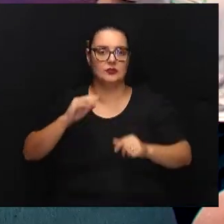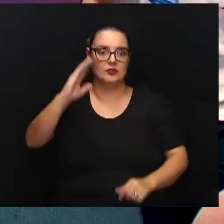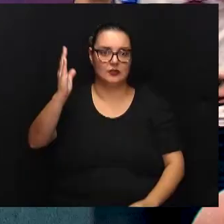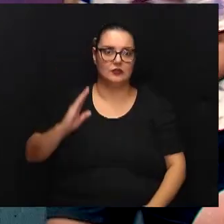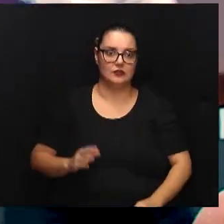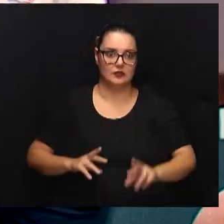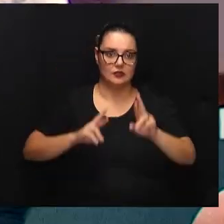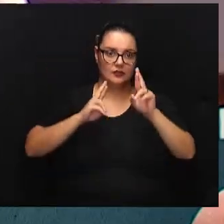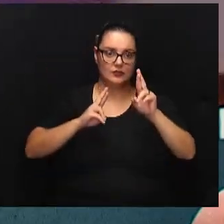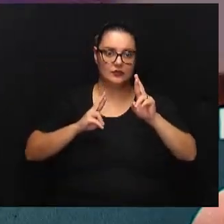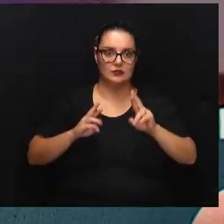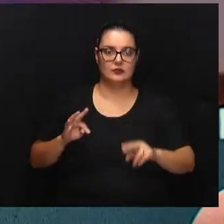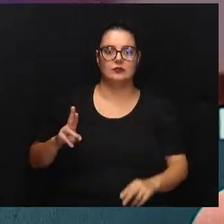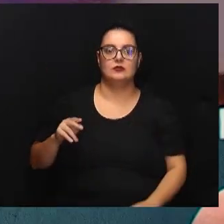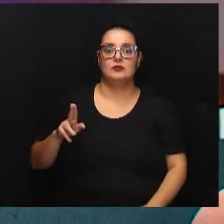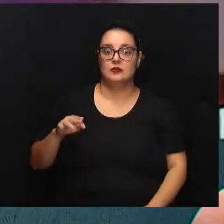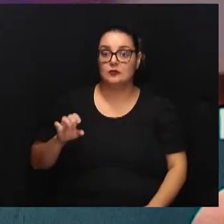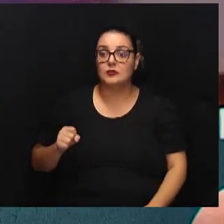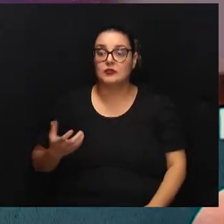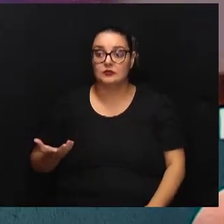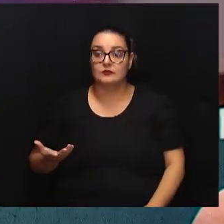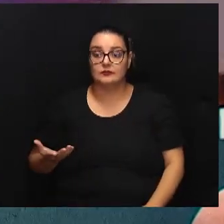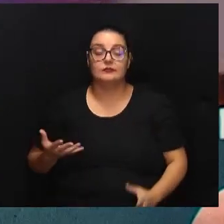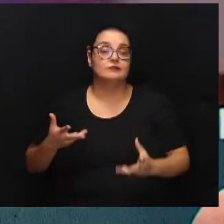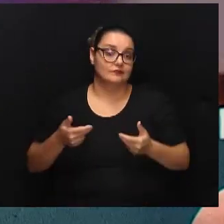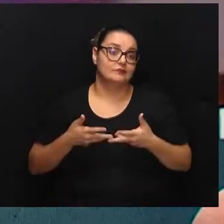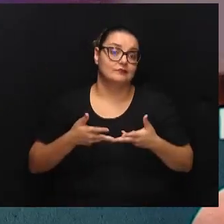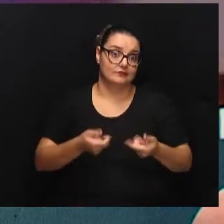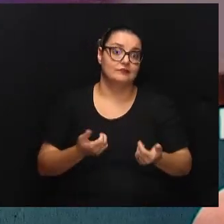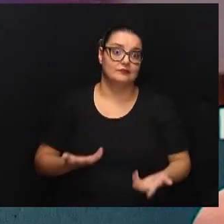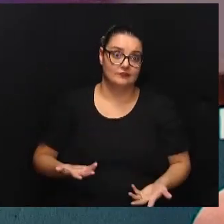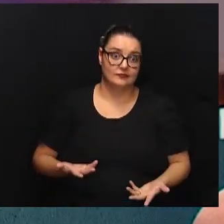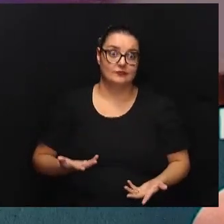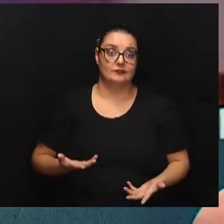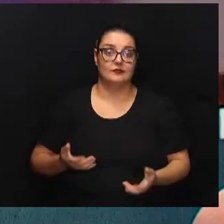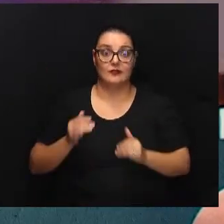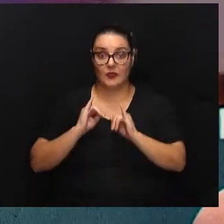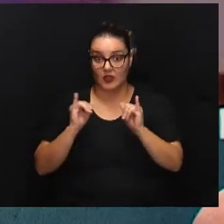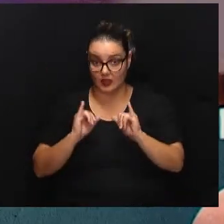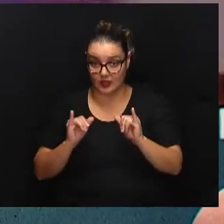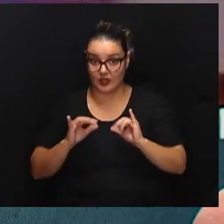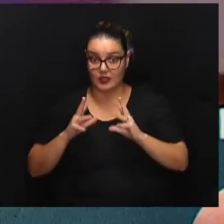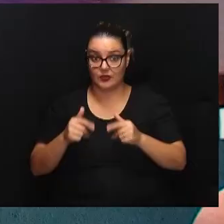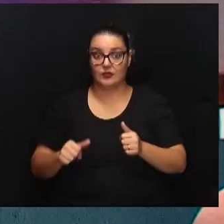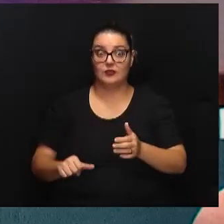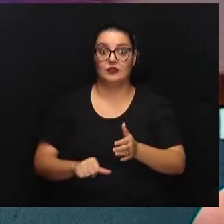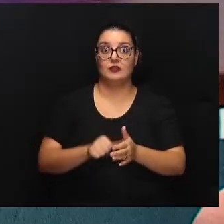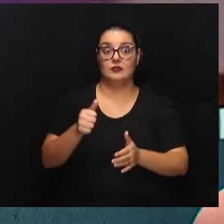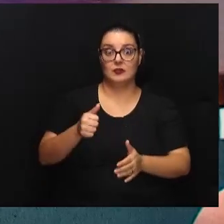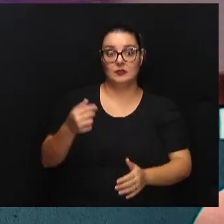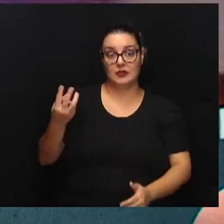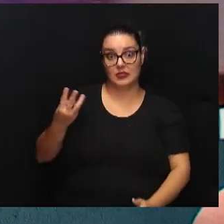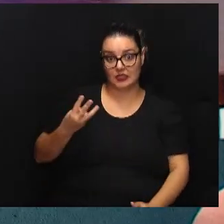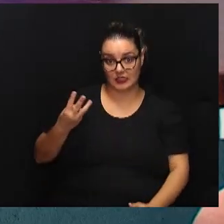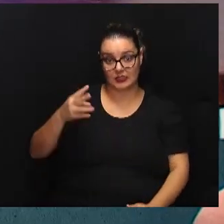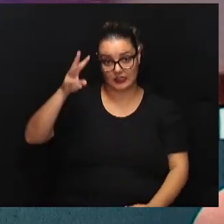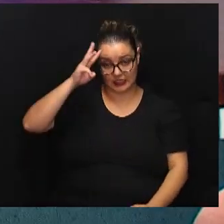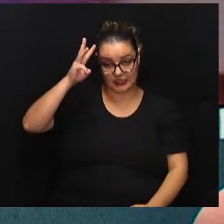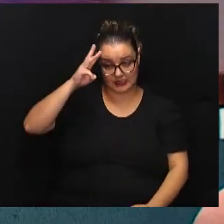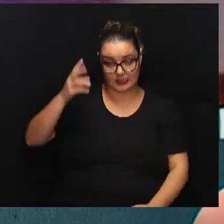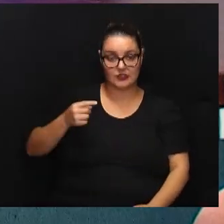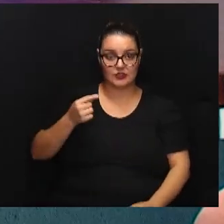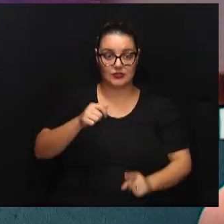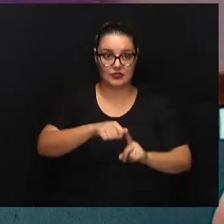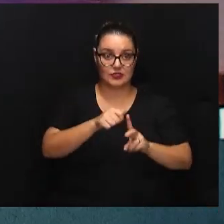está todo mundo convidado, gente. E um recado, toda primeira terça de cada mês desse ano, o Tribos está